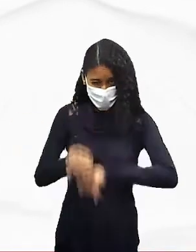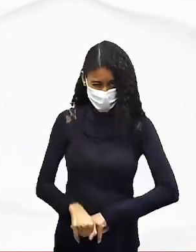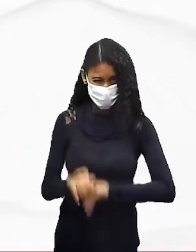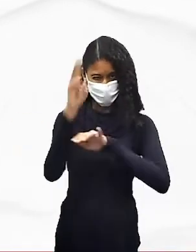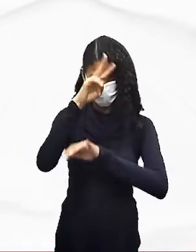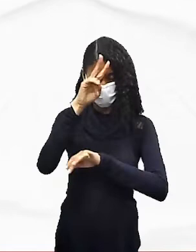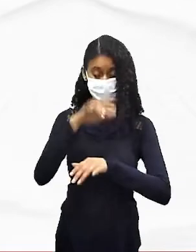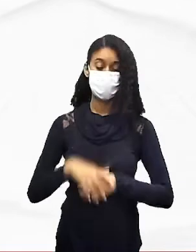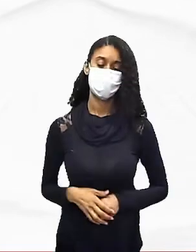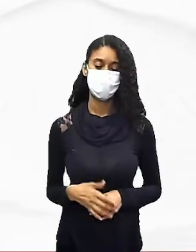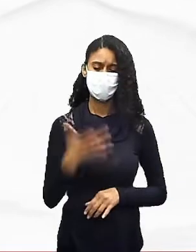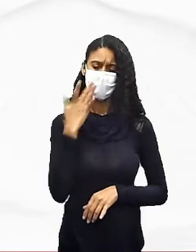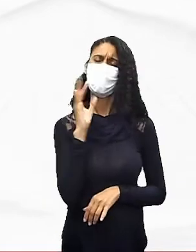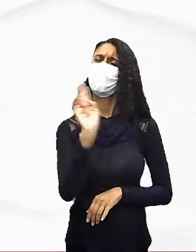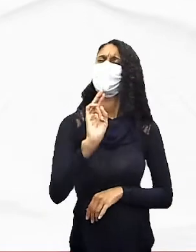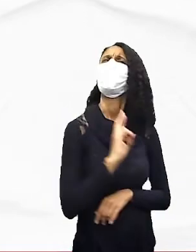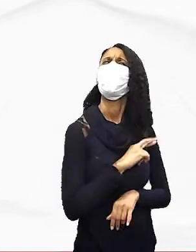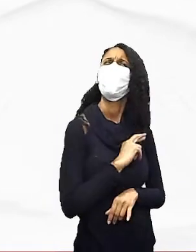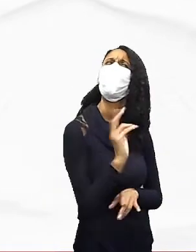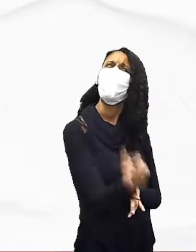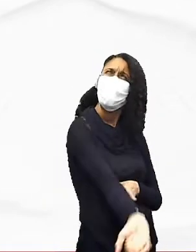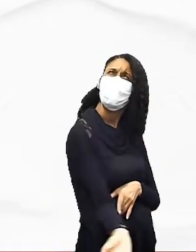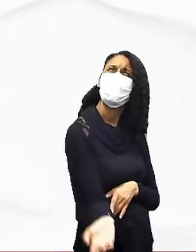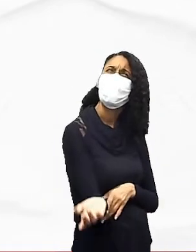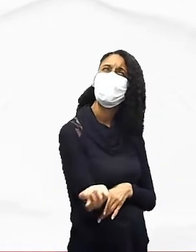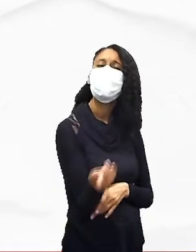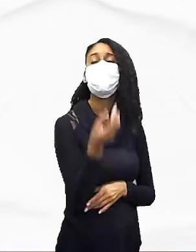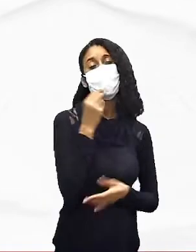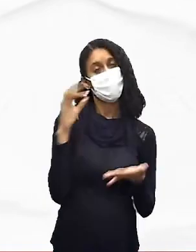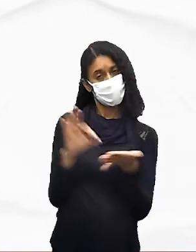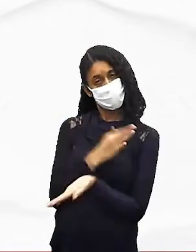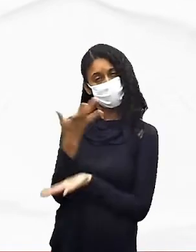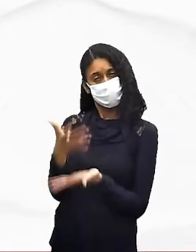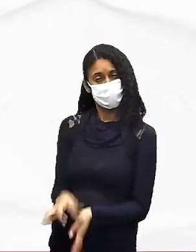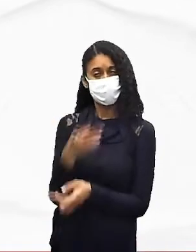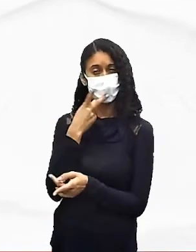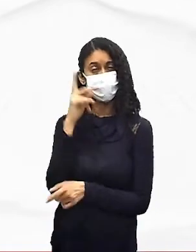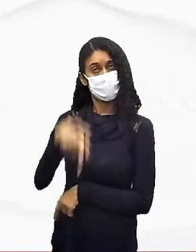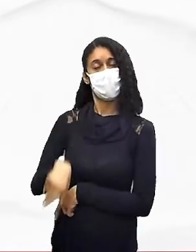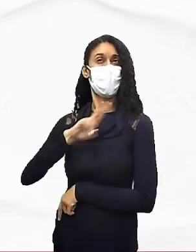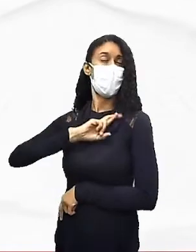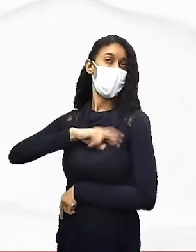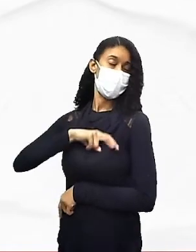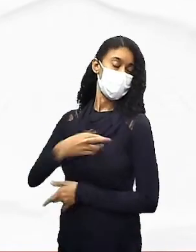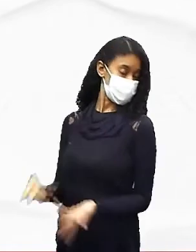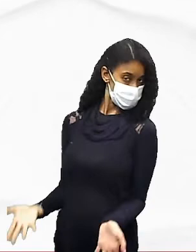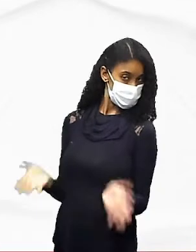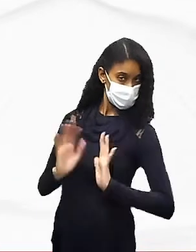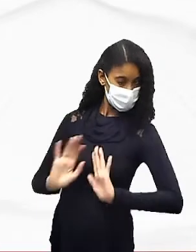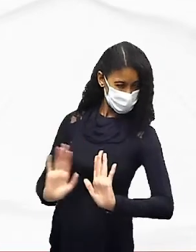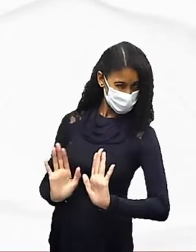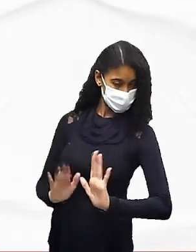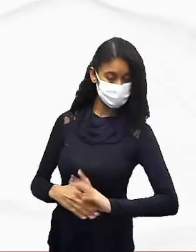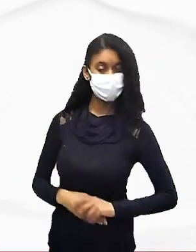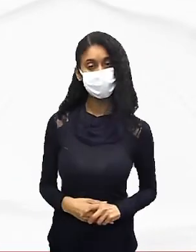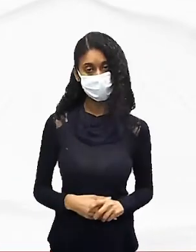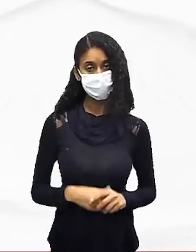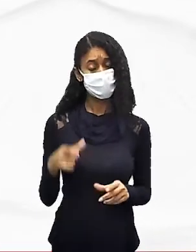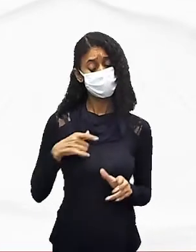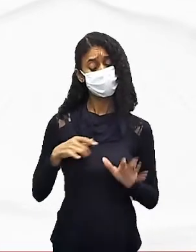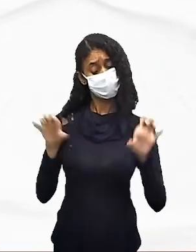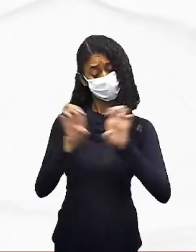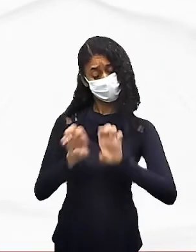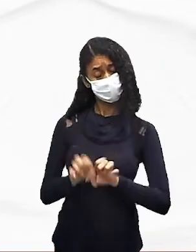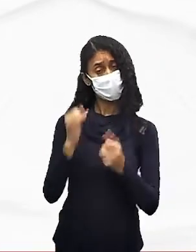Aliás, que é até errado chamar de romance. O próprio autor não queria que a gente chamasse Macunaíma de romance. Tem uma estrutura que